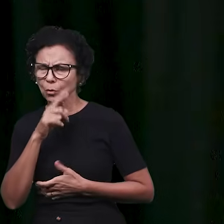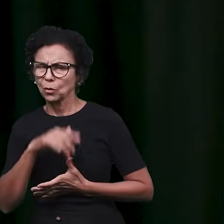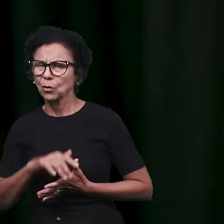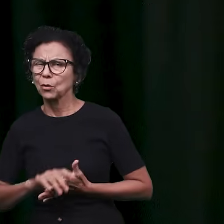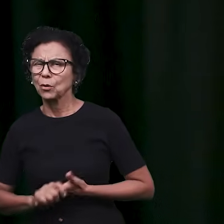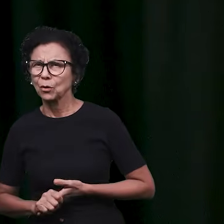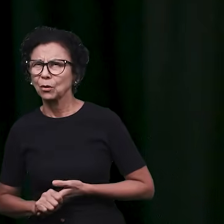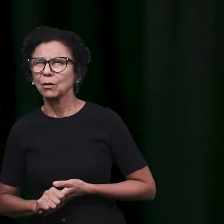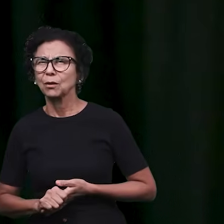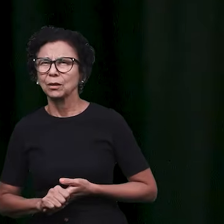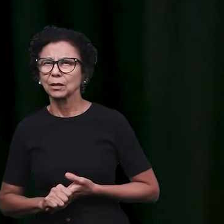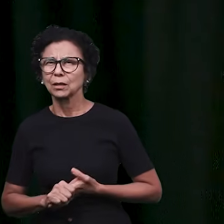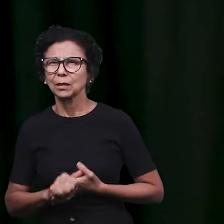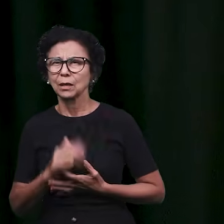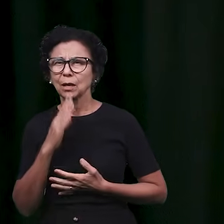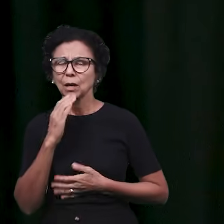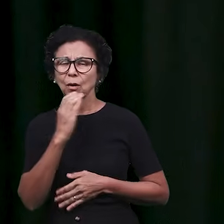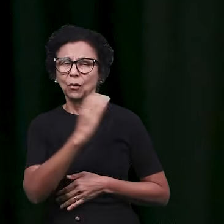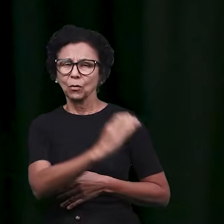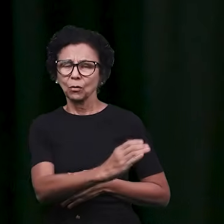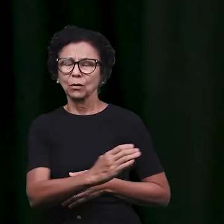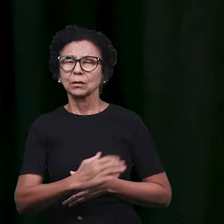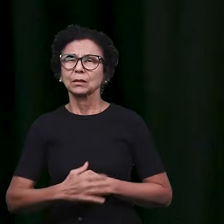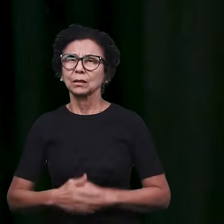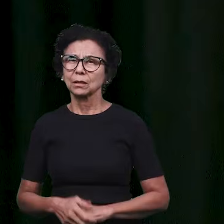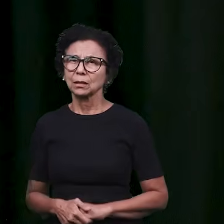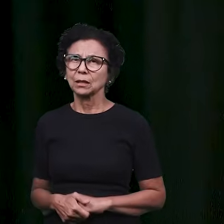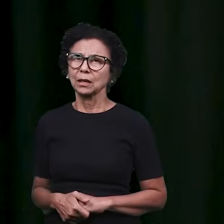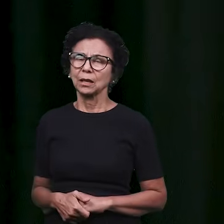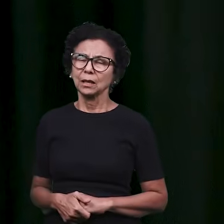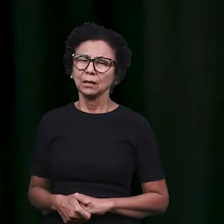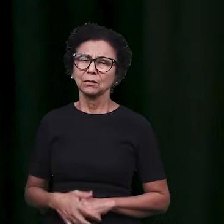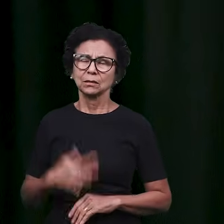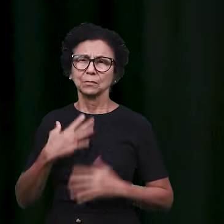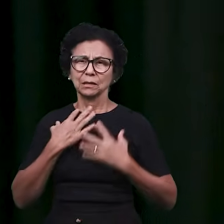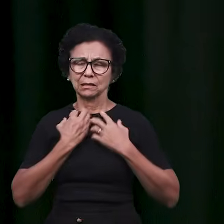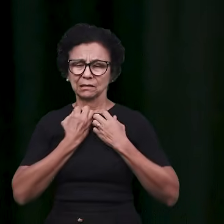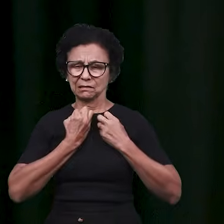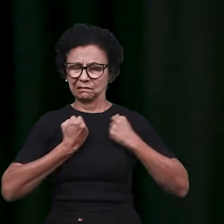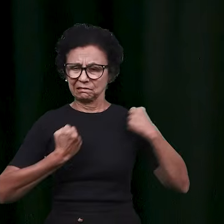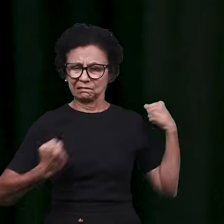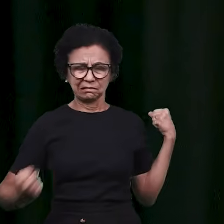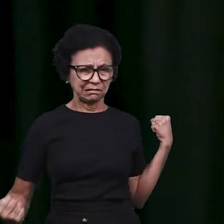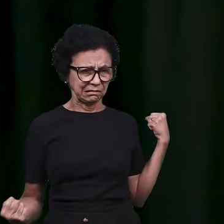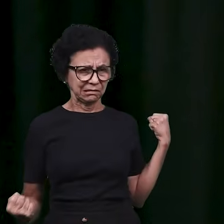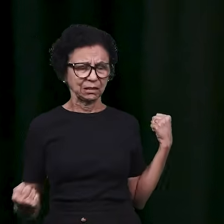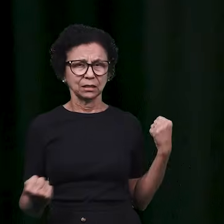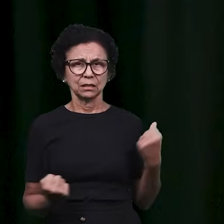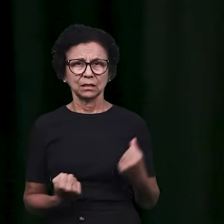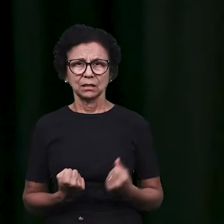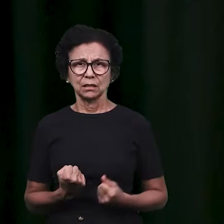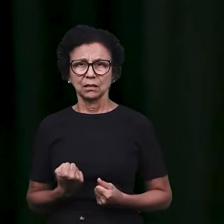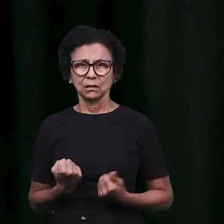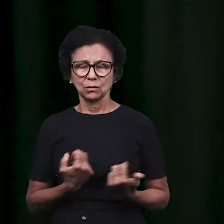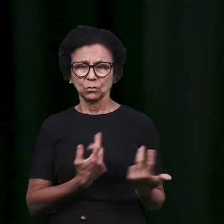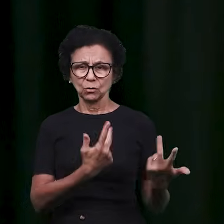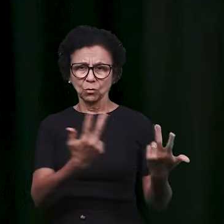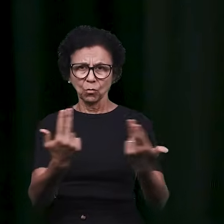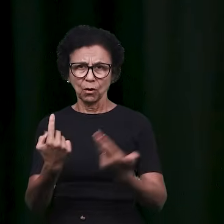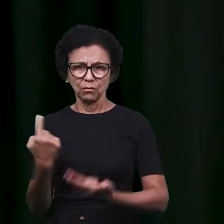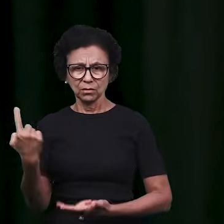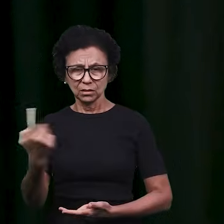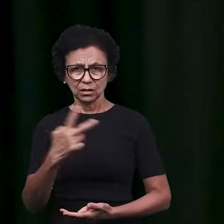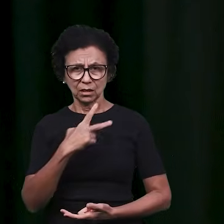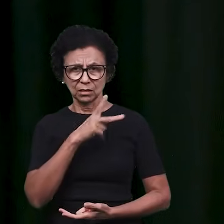homem. Paulo fez isso também, rasgou as vestes também. Eu sou homem como vocês, né? Lá em Listra,